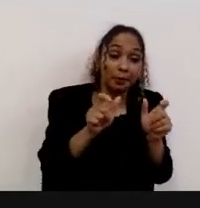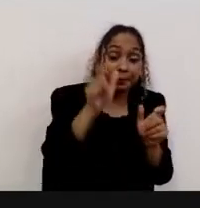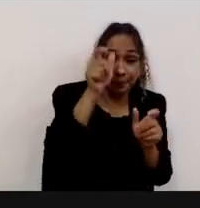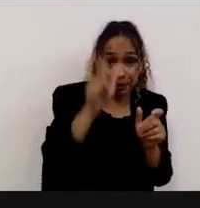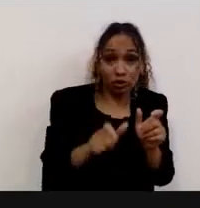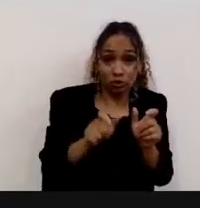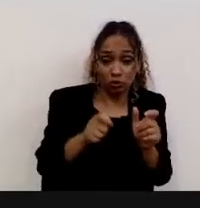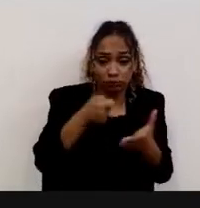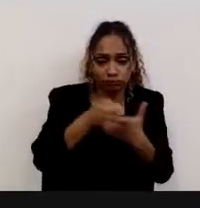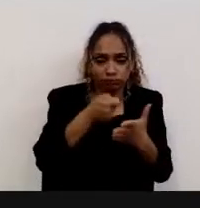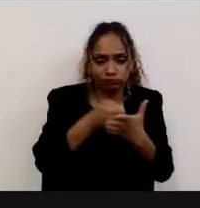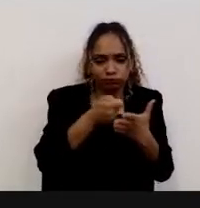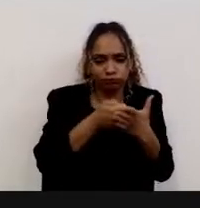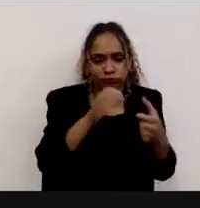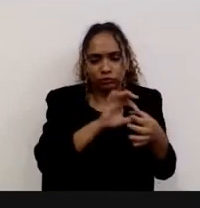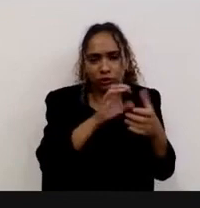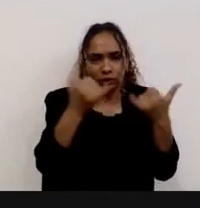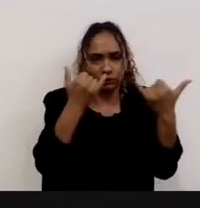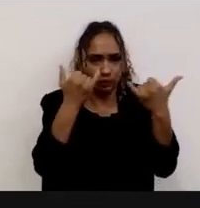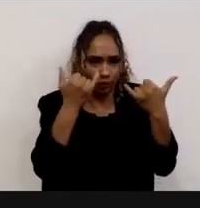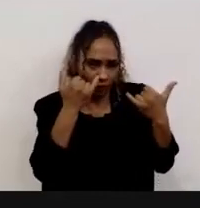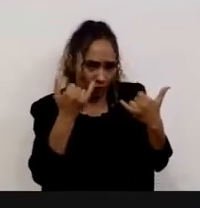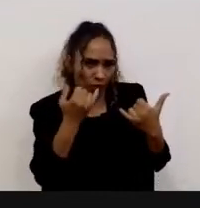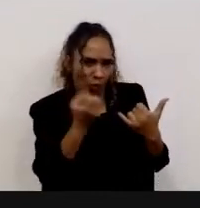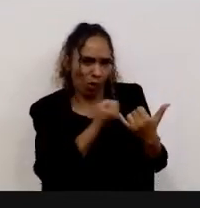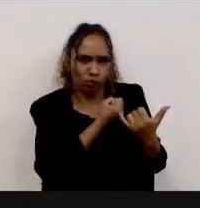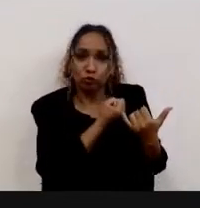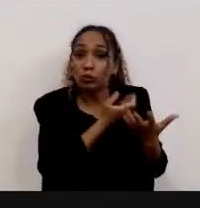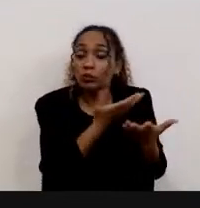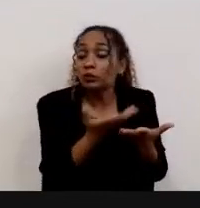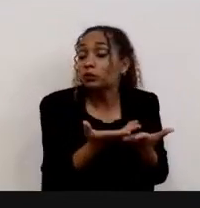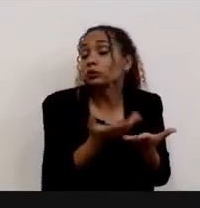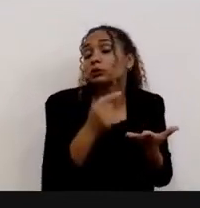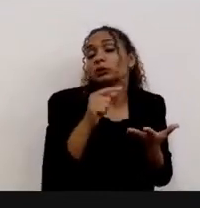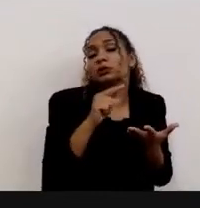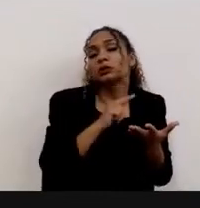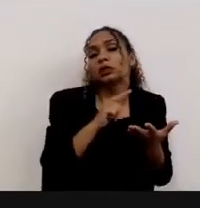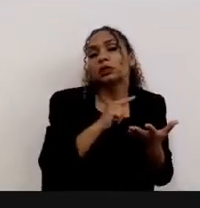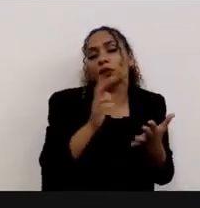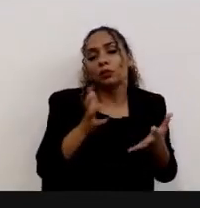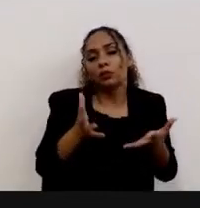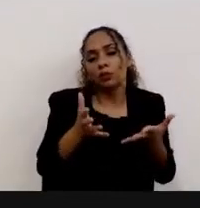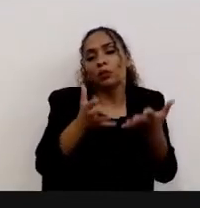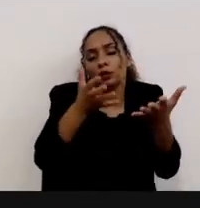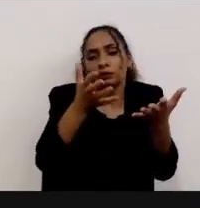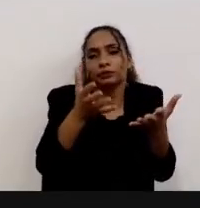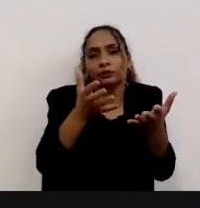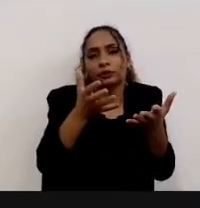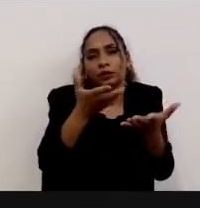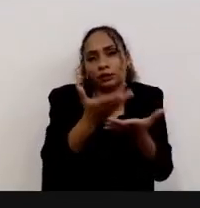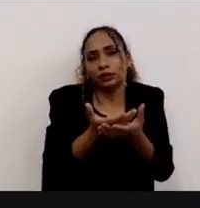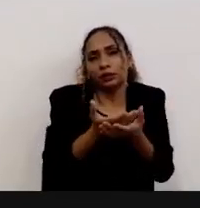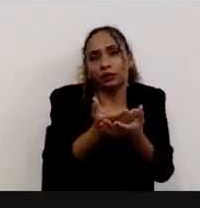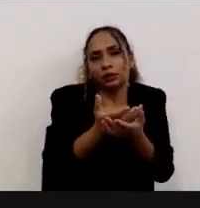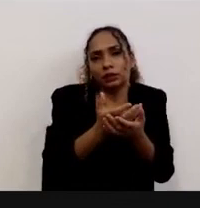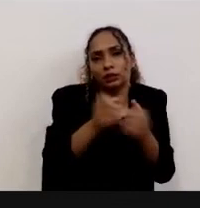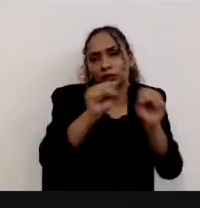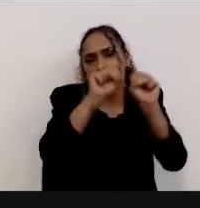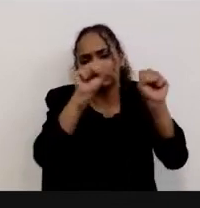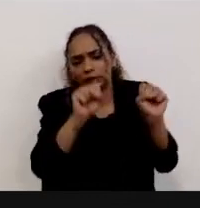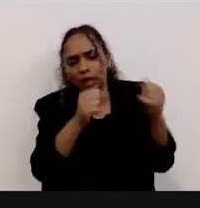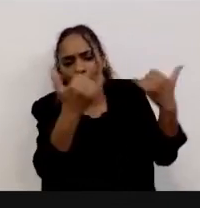né, a disponibilizar, né, os dados, os códigos e tal, que é uma coisa que acaba, né, fomentando, né, esse ecossistema, né, de uso